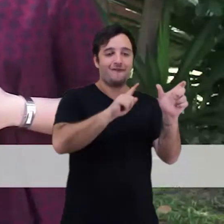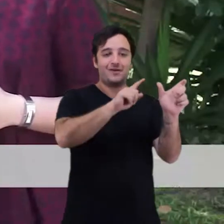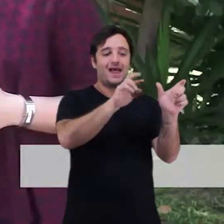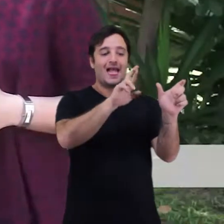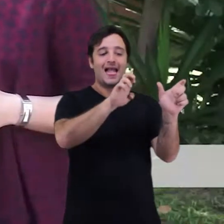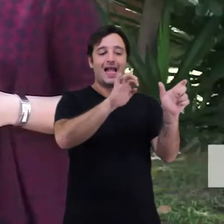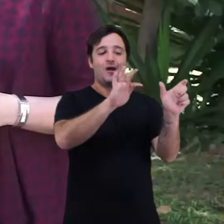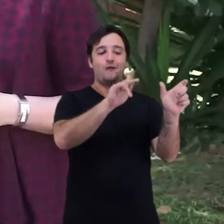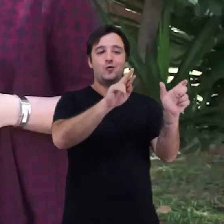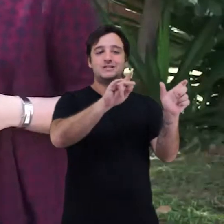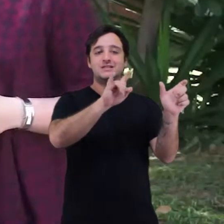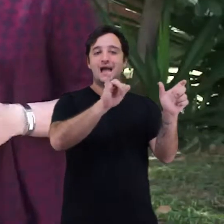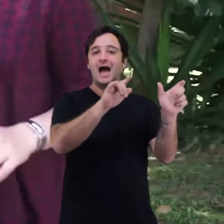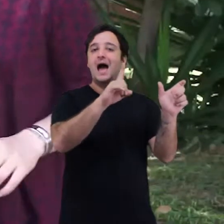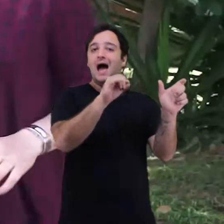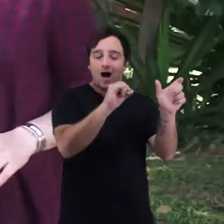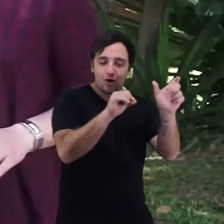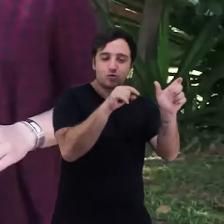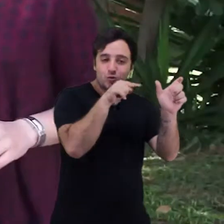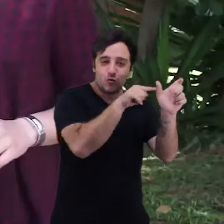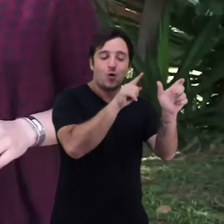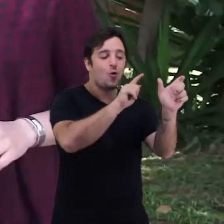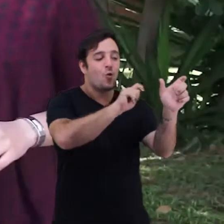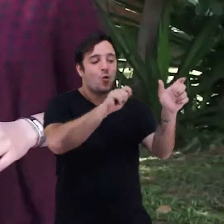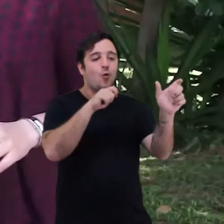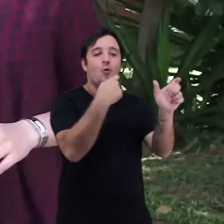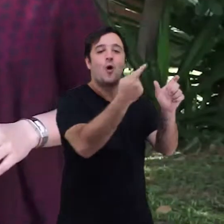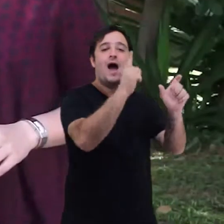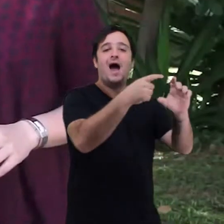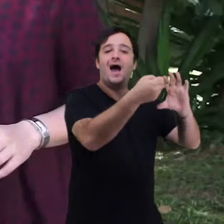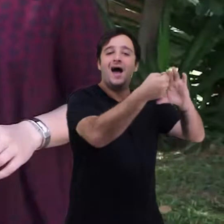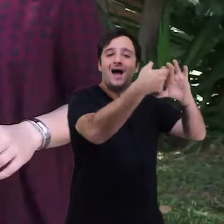é reconhecido internacionalmente, é